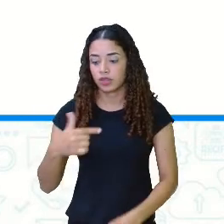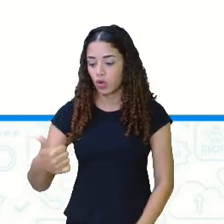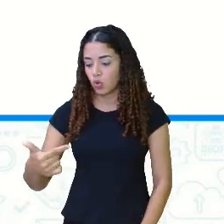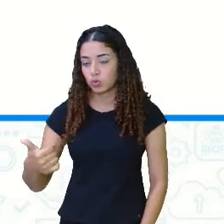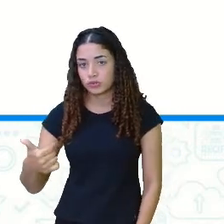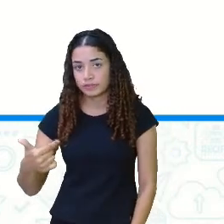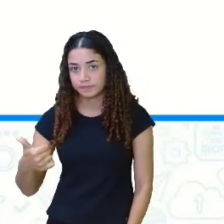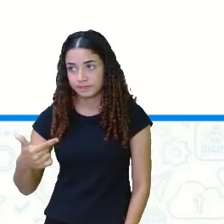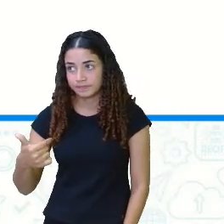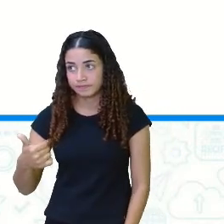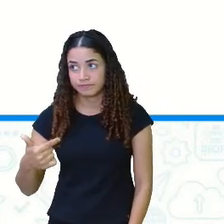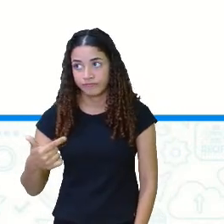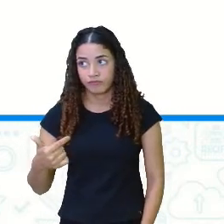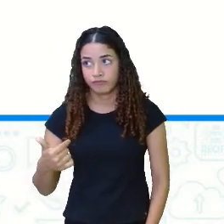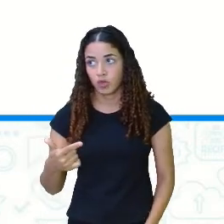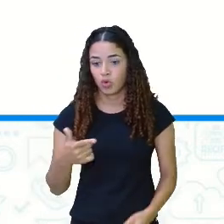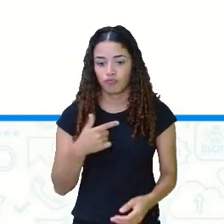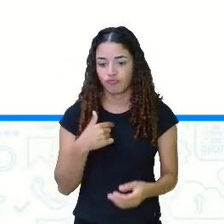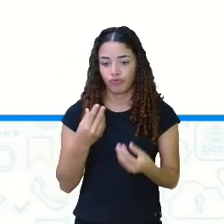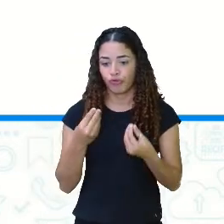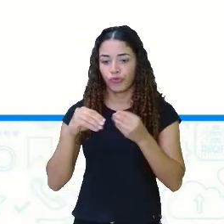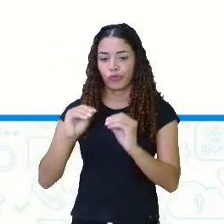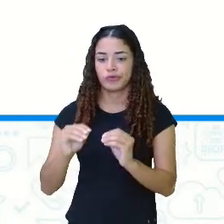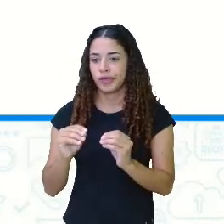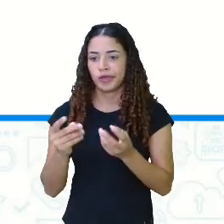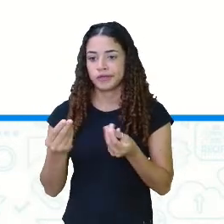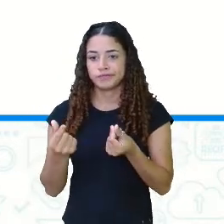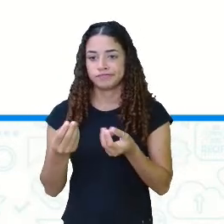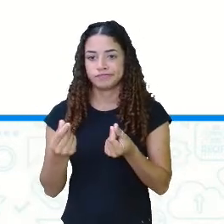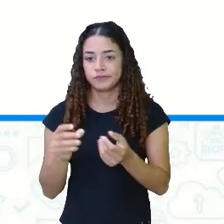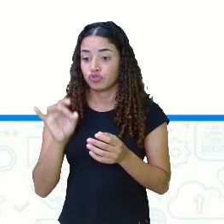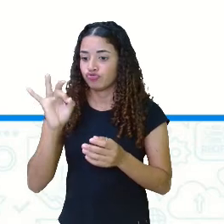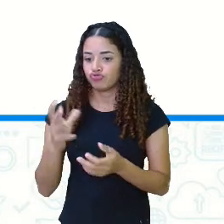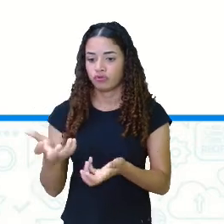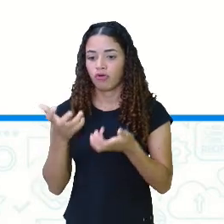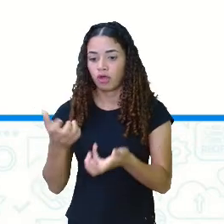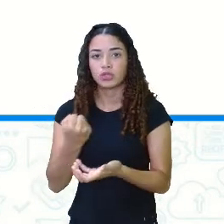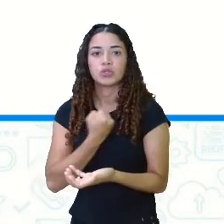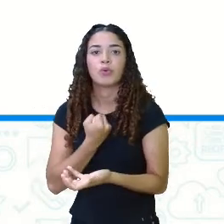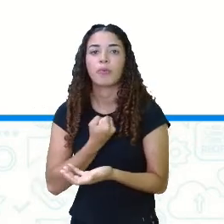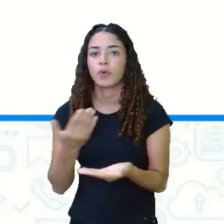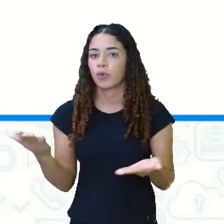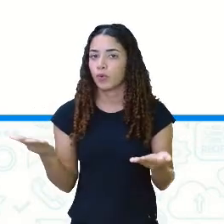Eu não coloquei se era quilo, nada. Eu quero o valor 12. Eu quero trabalhar com números.